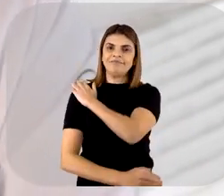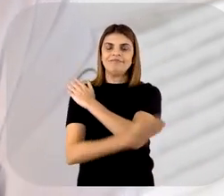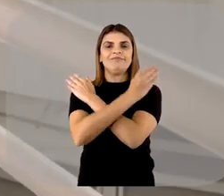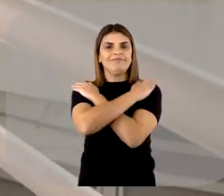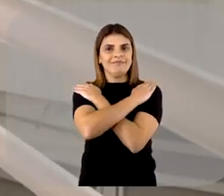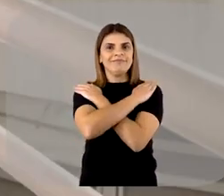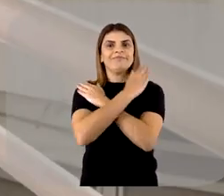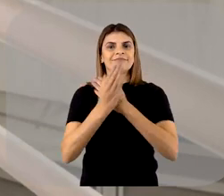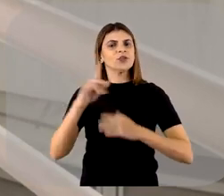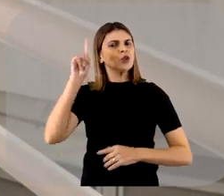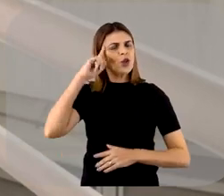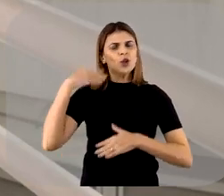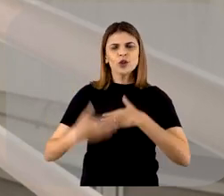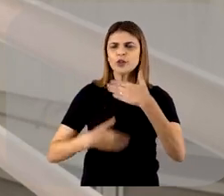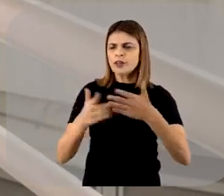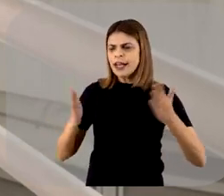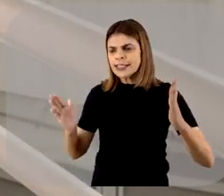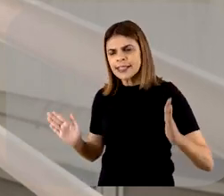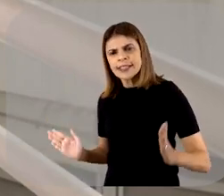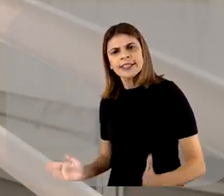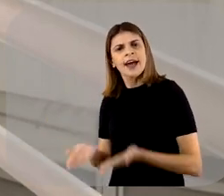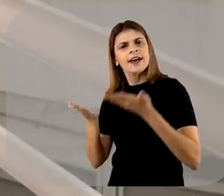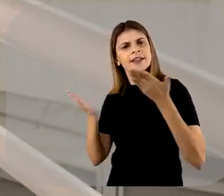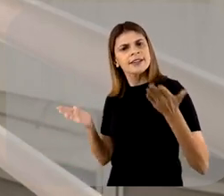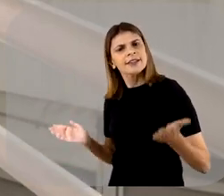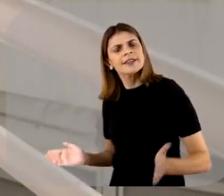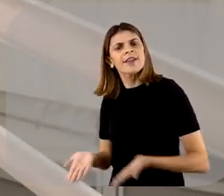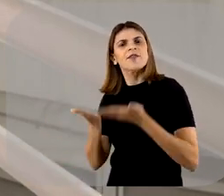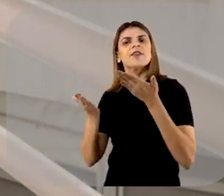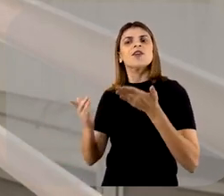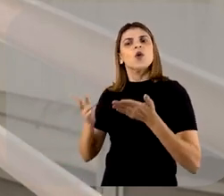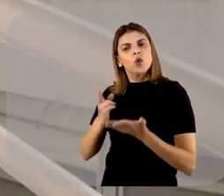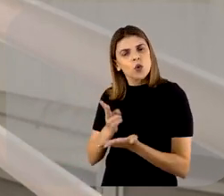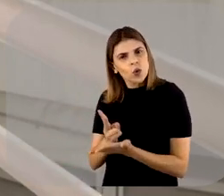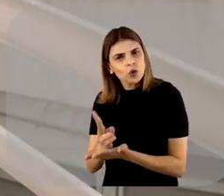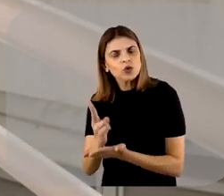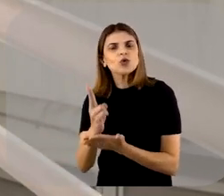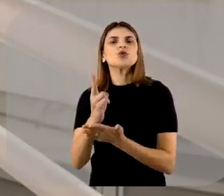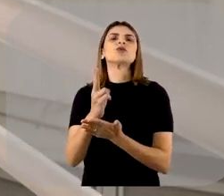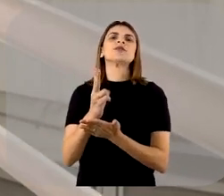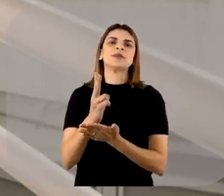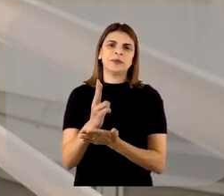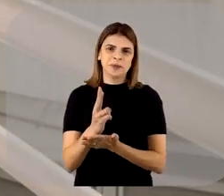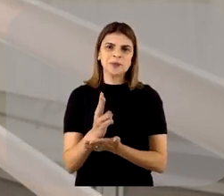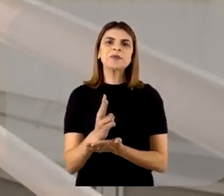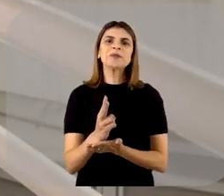no dia a dia. Vocês estarão incentivando que eles continuem